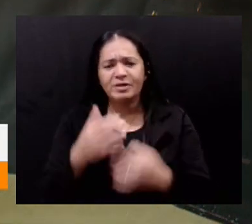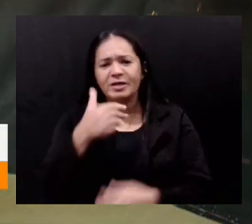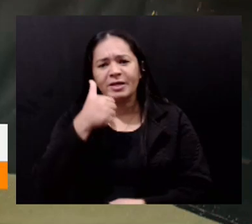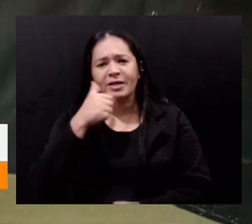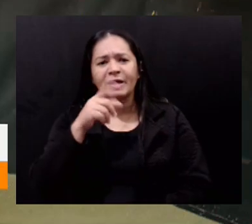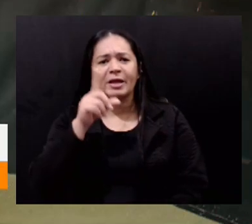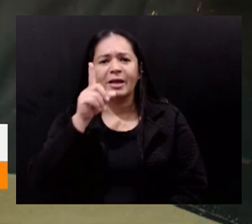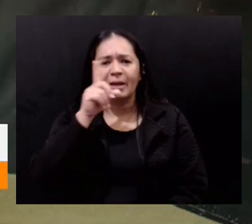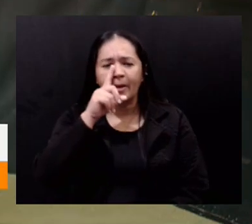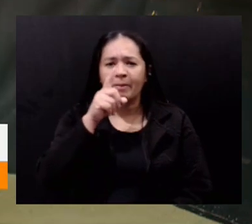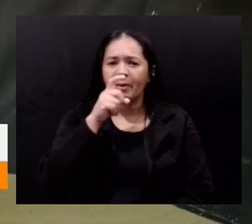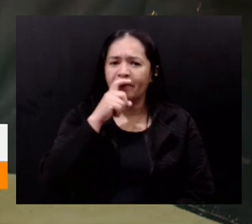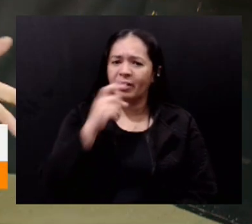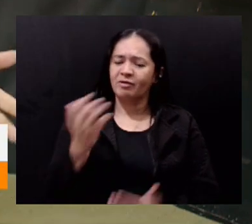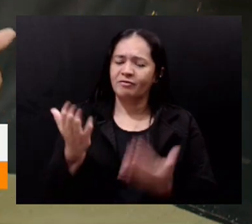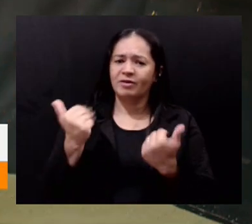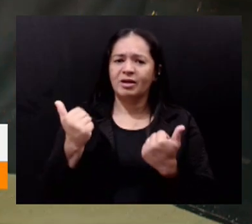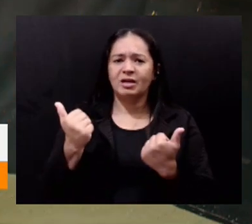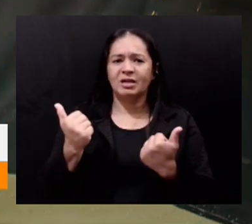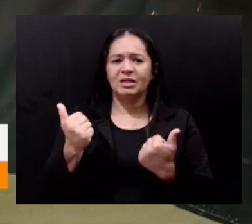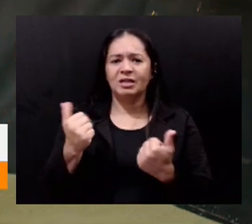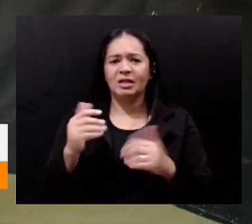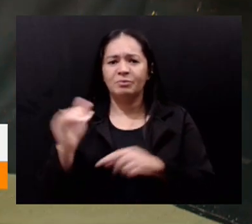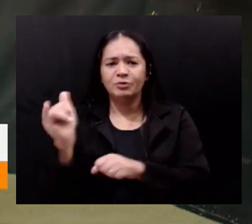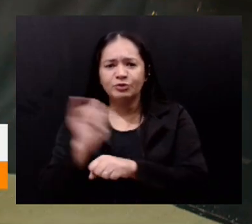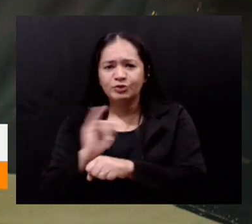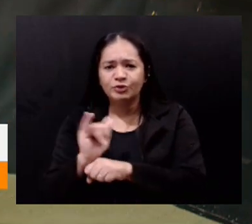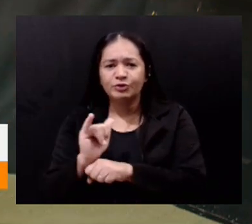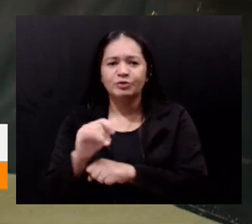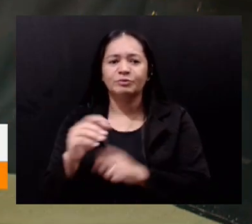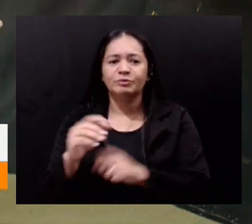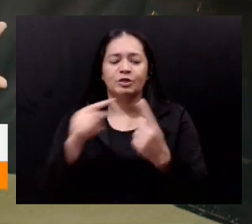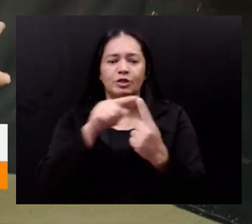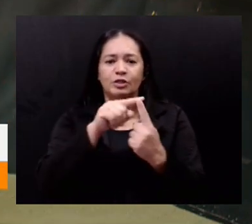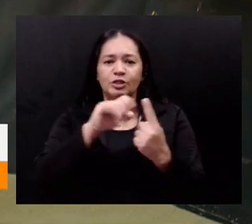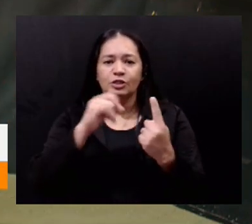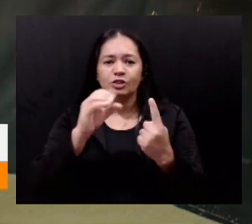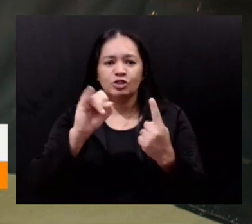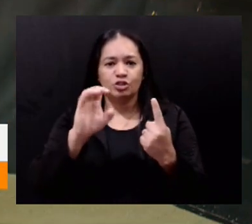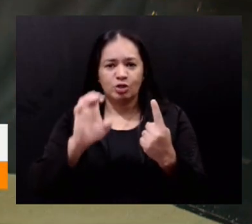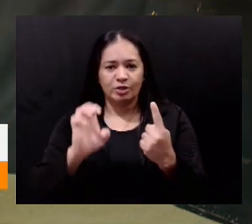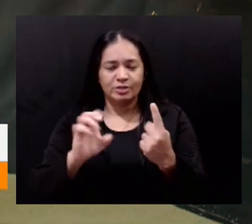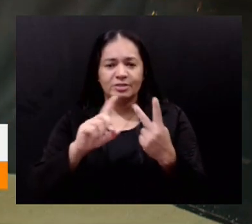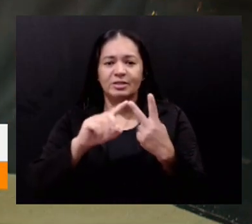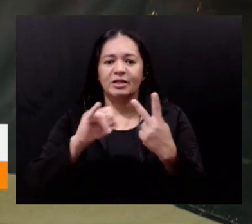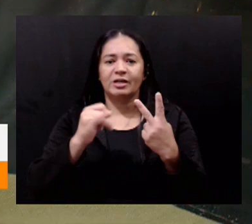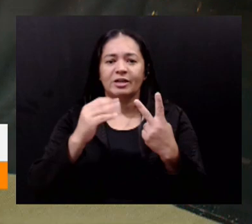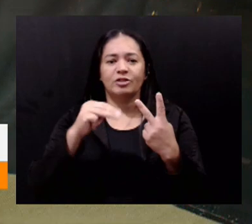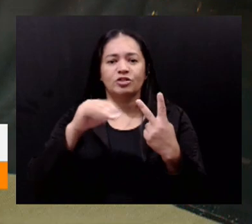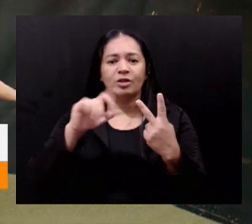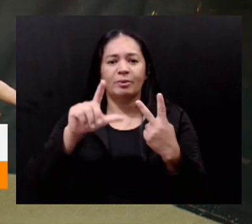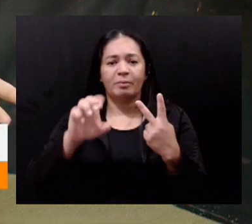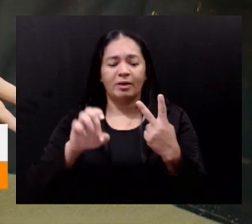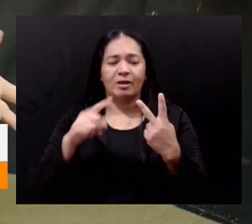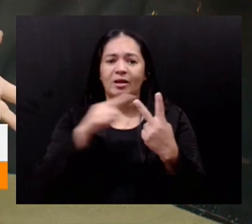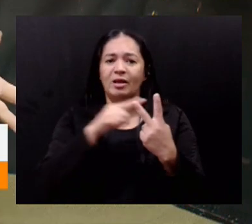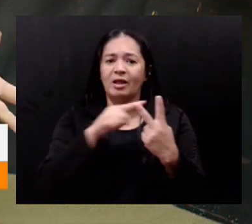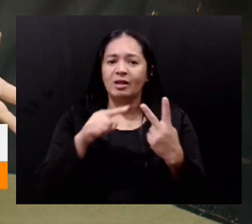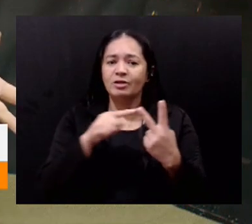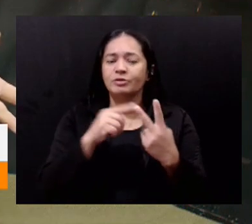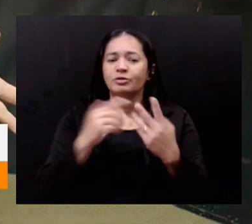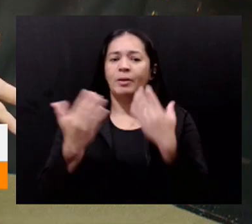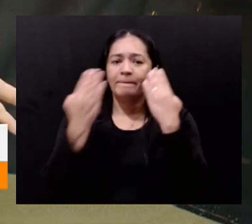no YouTube. Nós estamos aqui com a Joyce e a Jamile falando, são psicólogas que estão nos ensinando como a gente deve